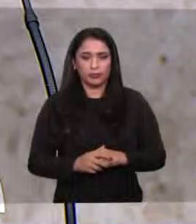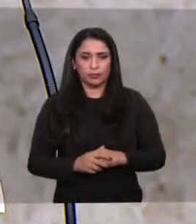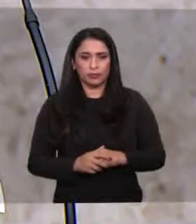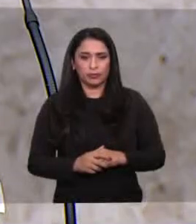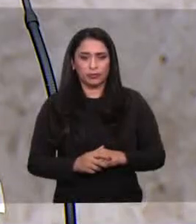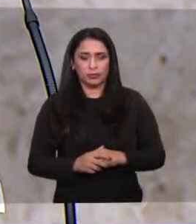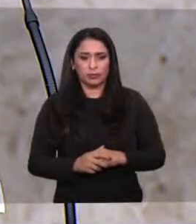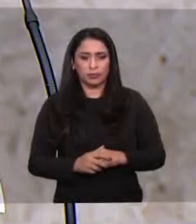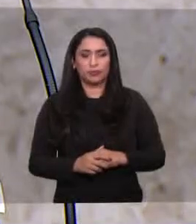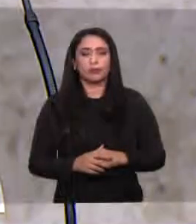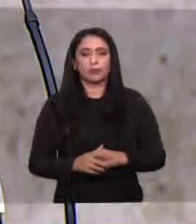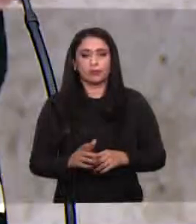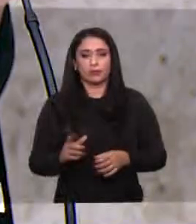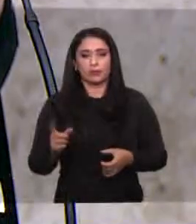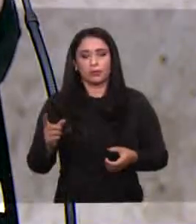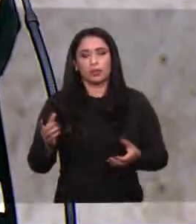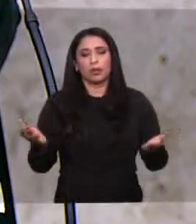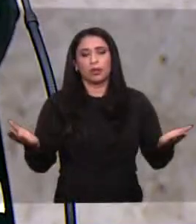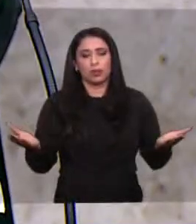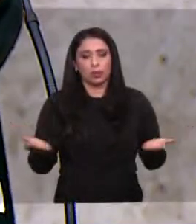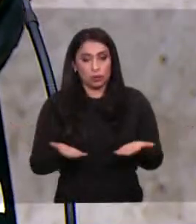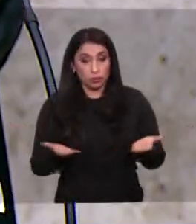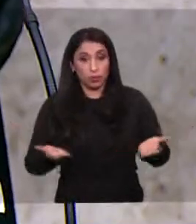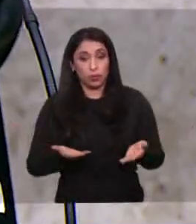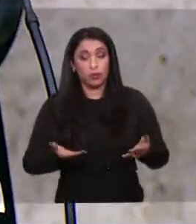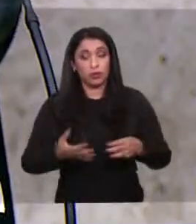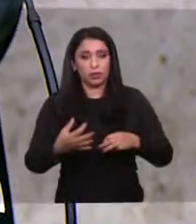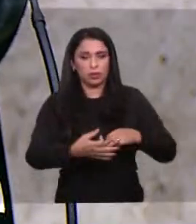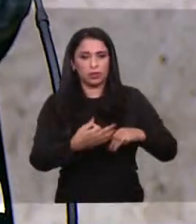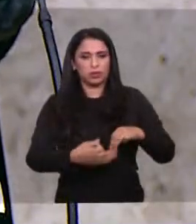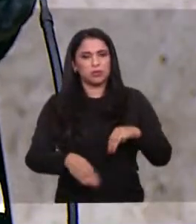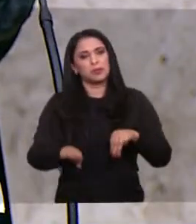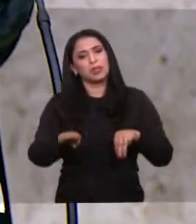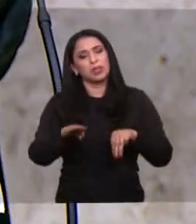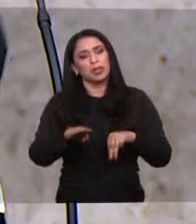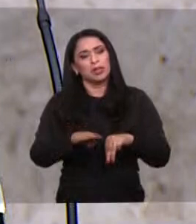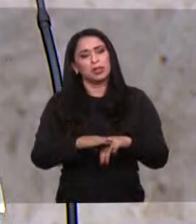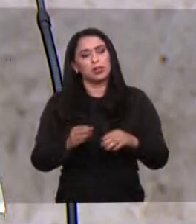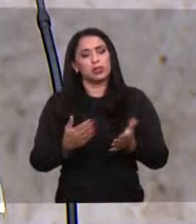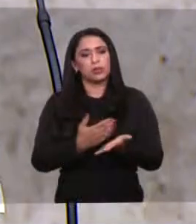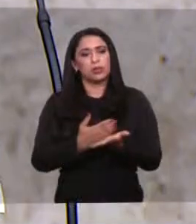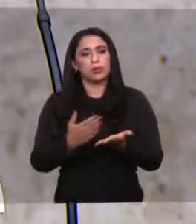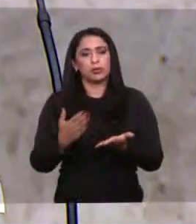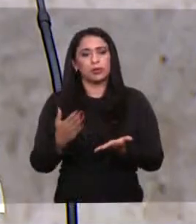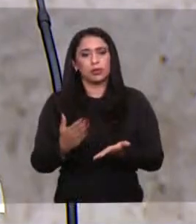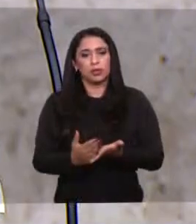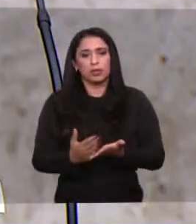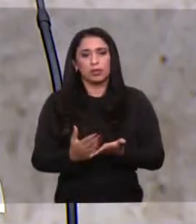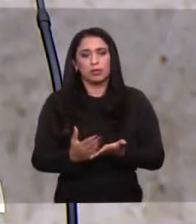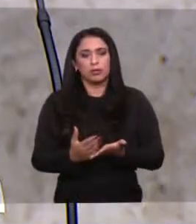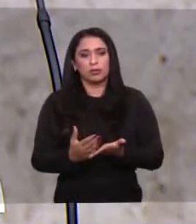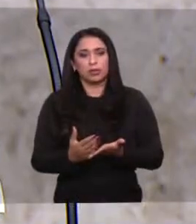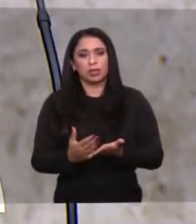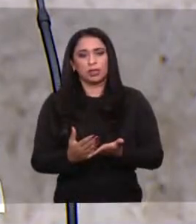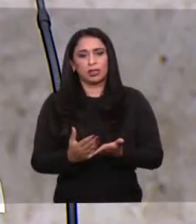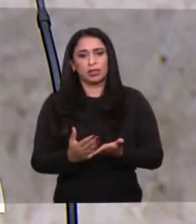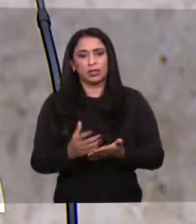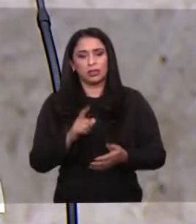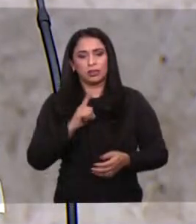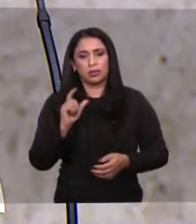Hoje, senhores ministros, começamos, então, a sessão com as sustentações